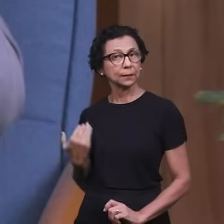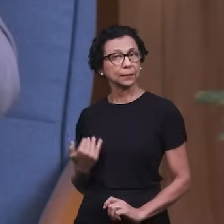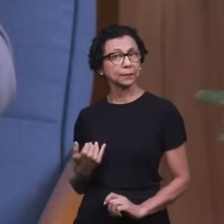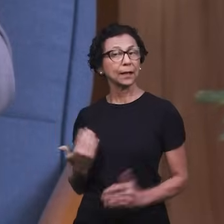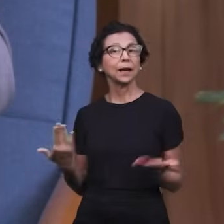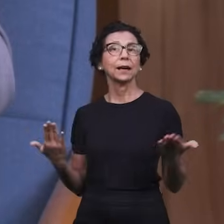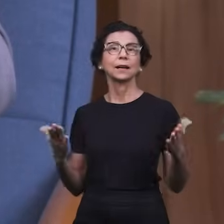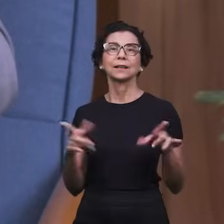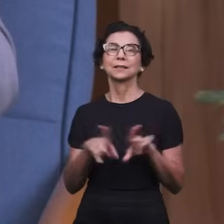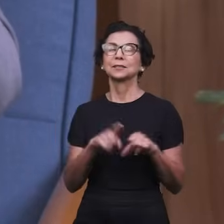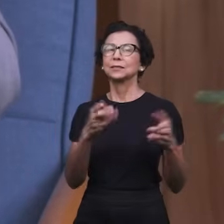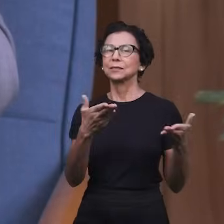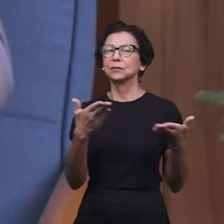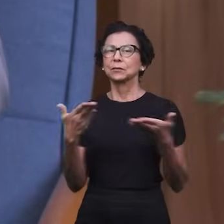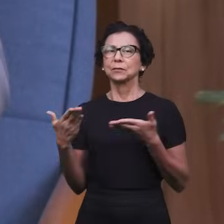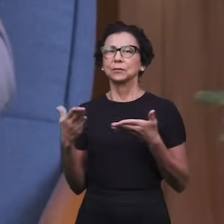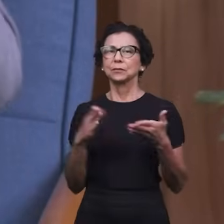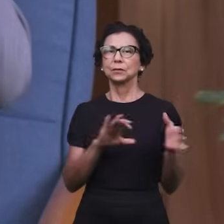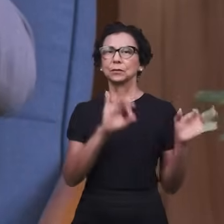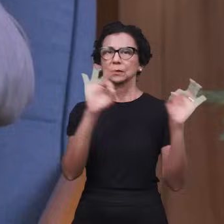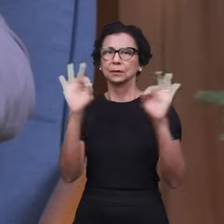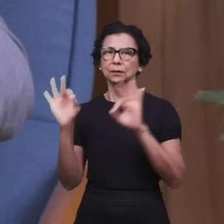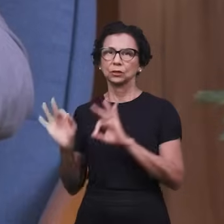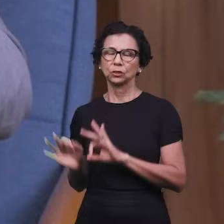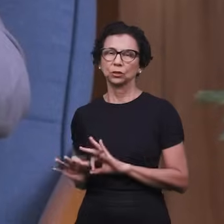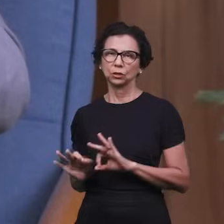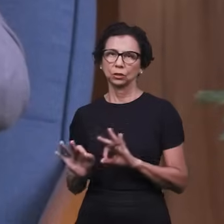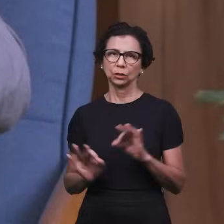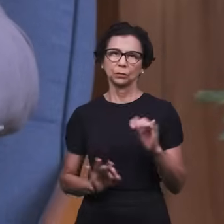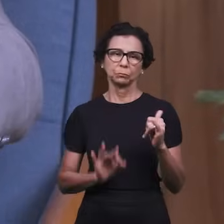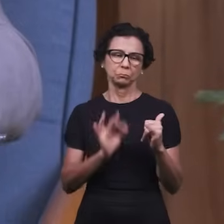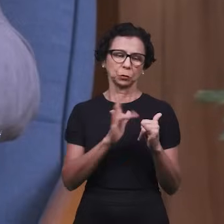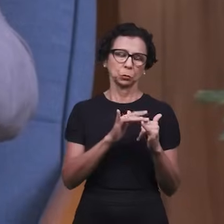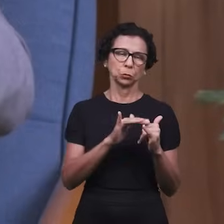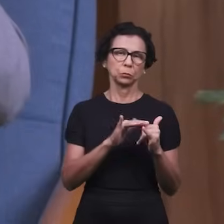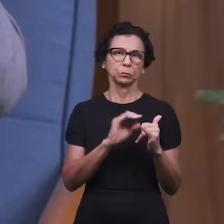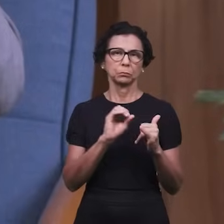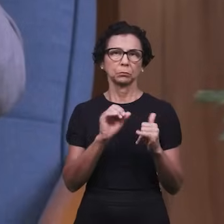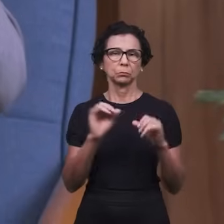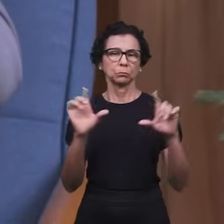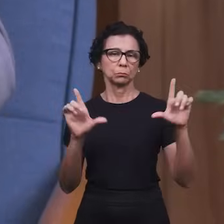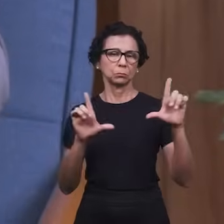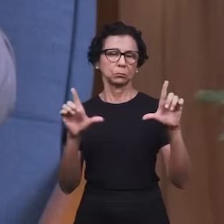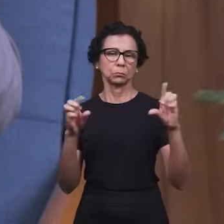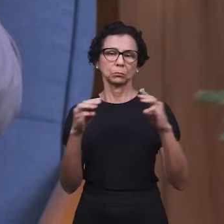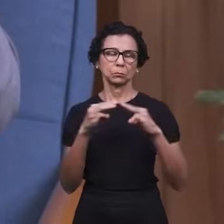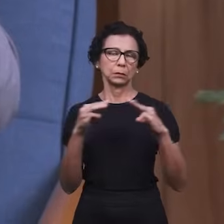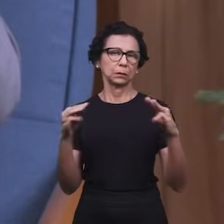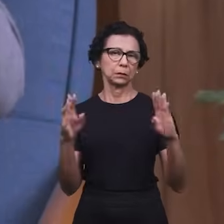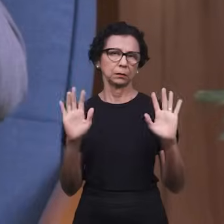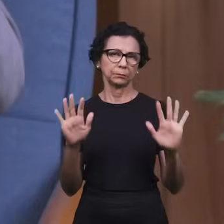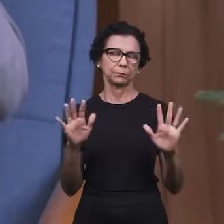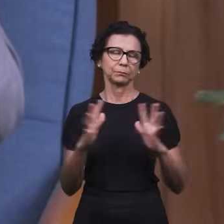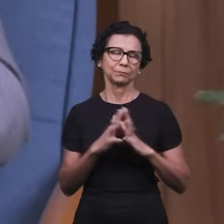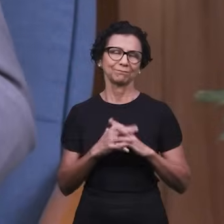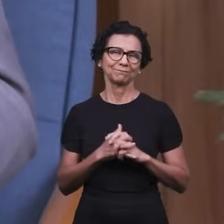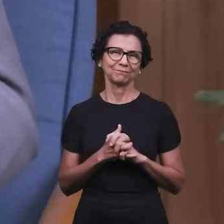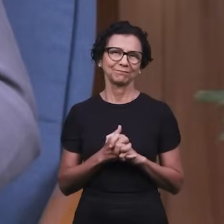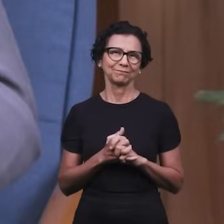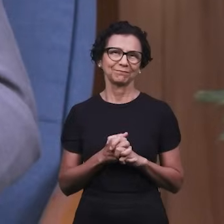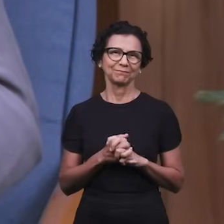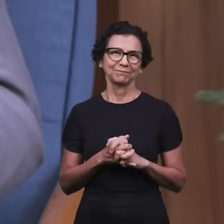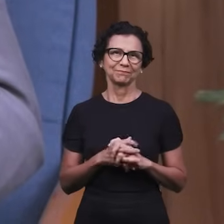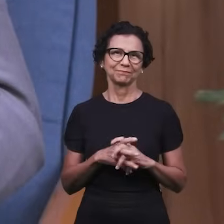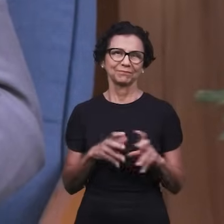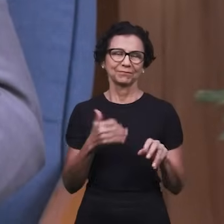que eu também convido você a assistir, tanto através dos canais que eu acabei de falar, canal via satélite, como também pelo